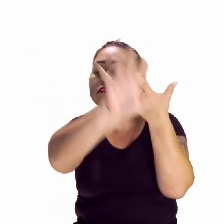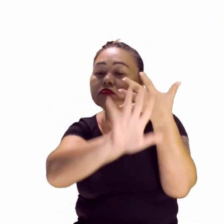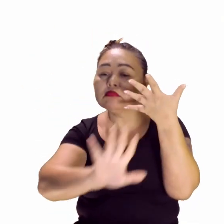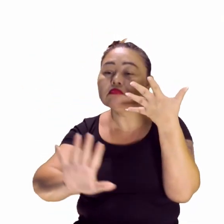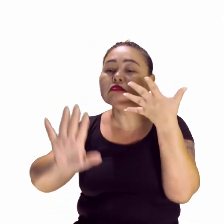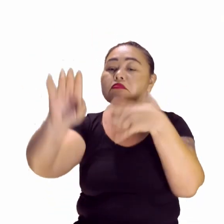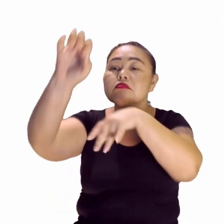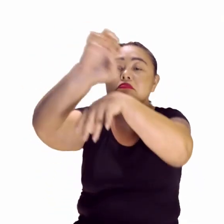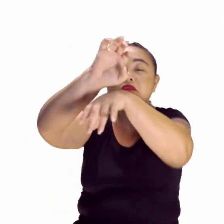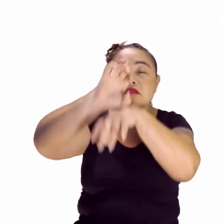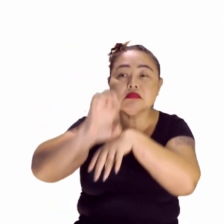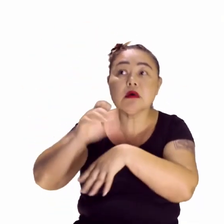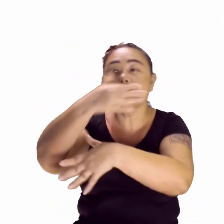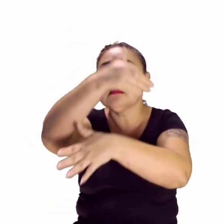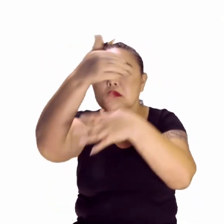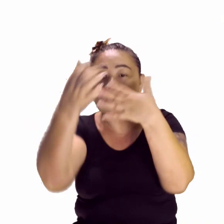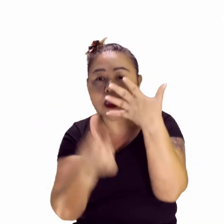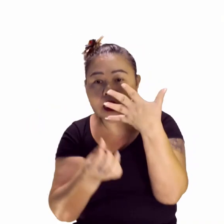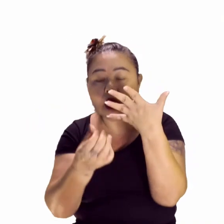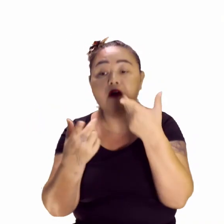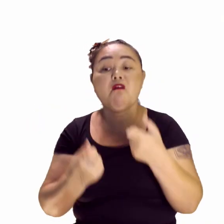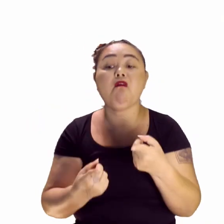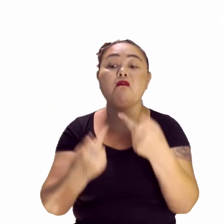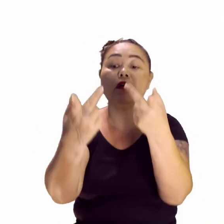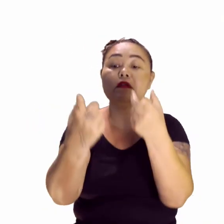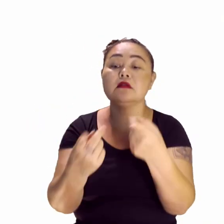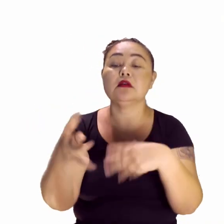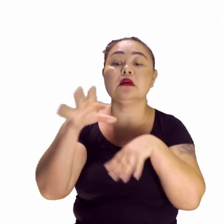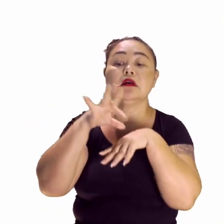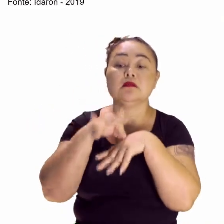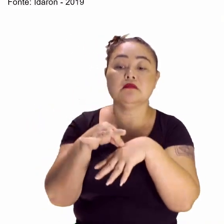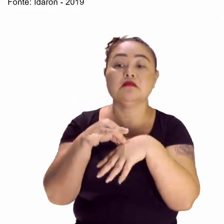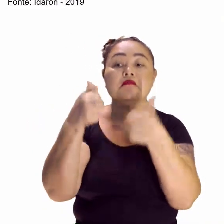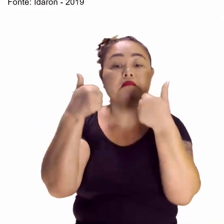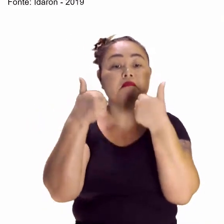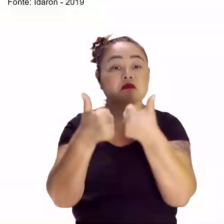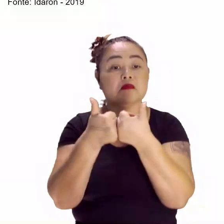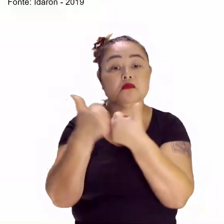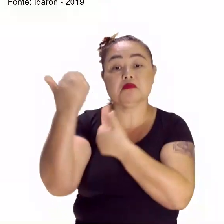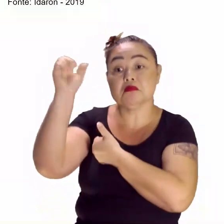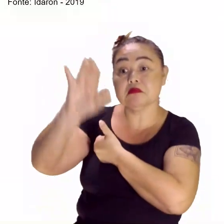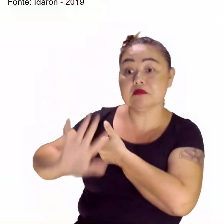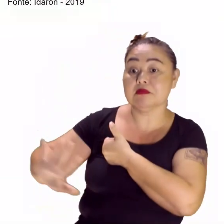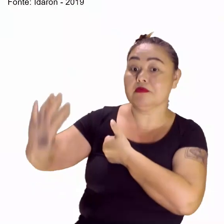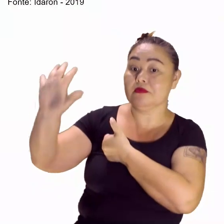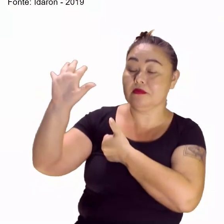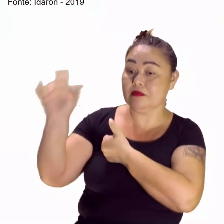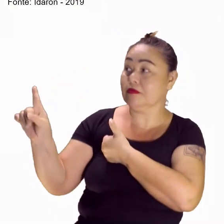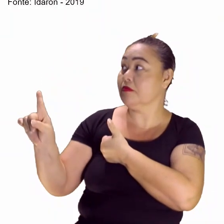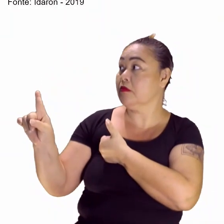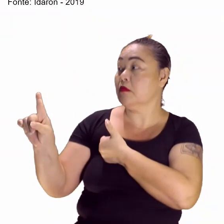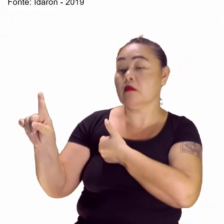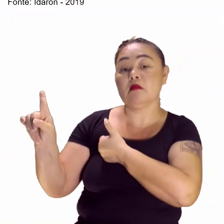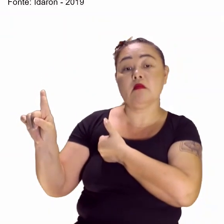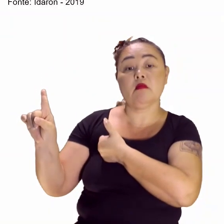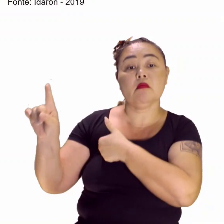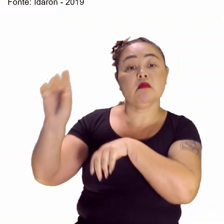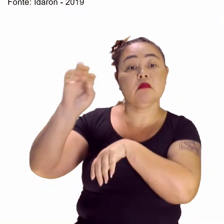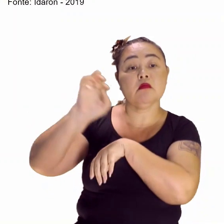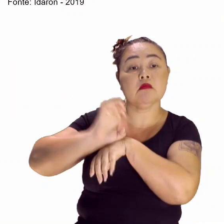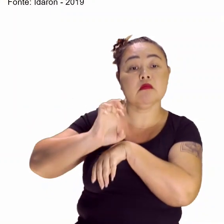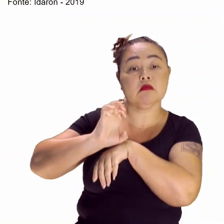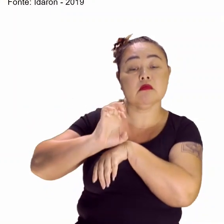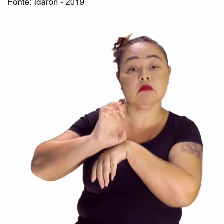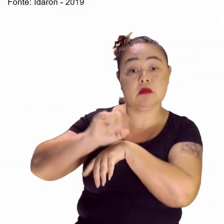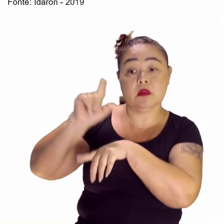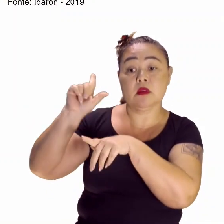os estados exportadores de carne fechou não é isso exatamente uma imagem dessa desse estado que